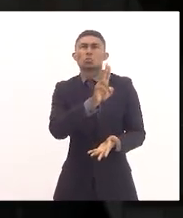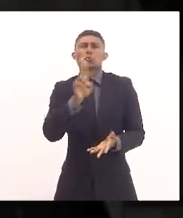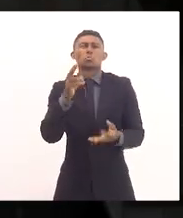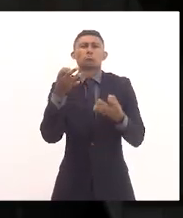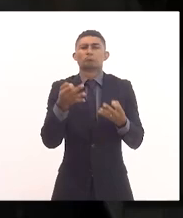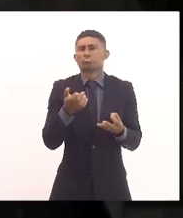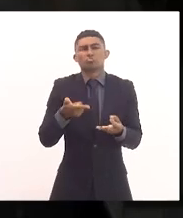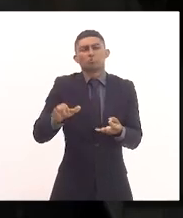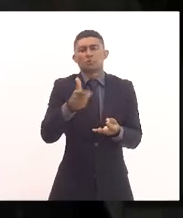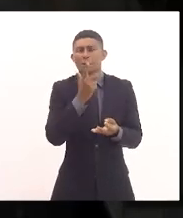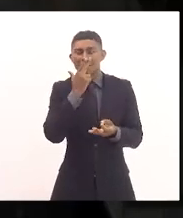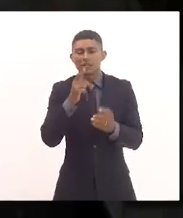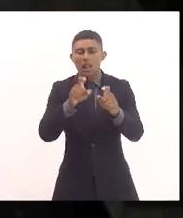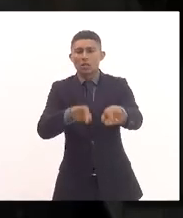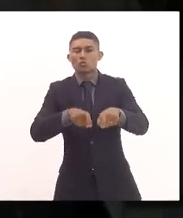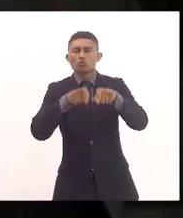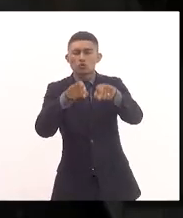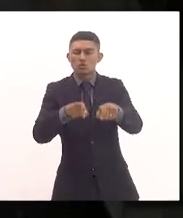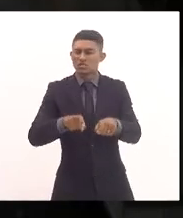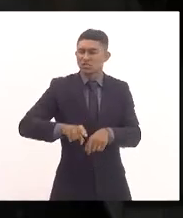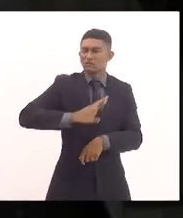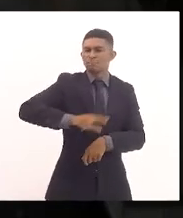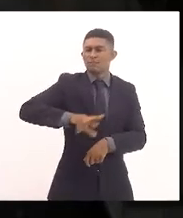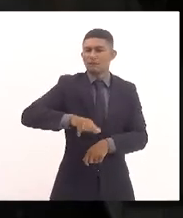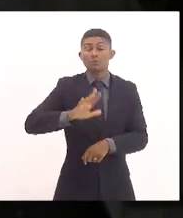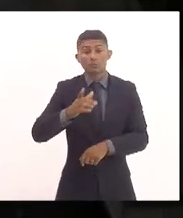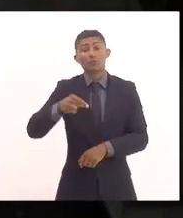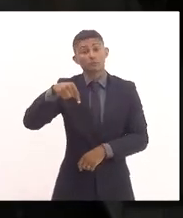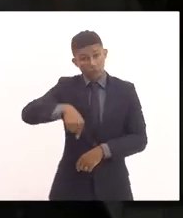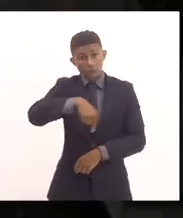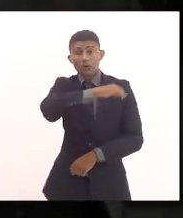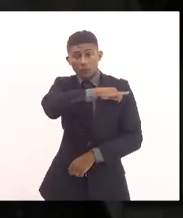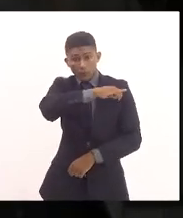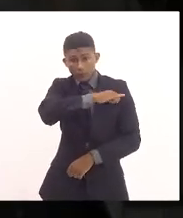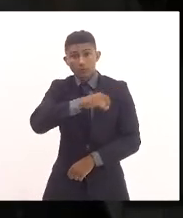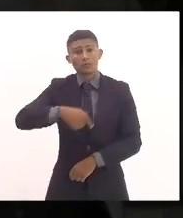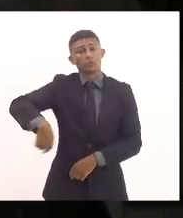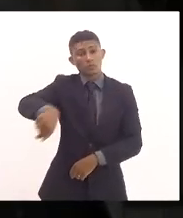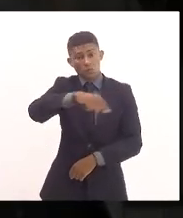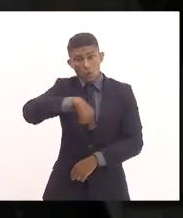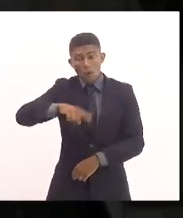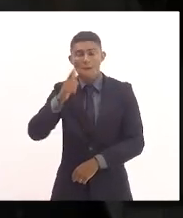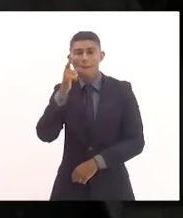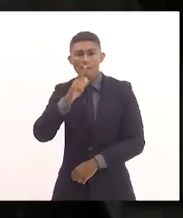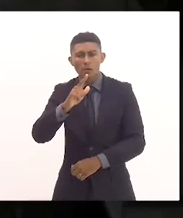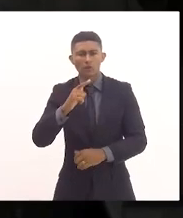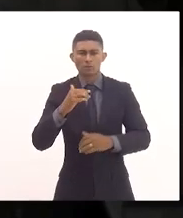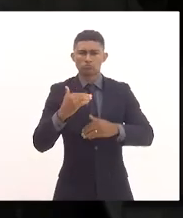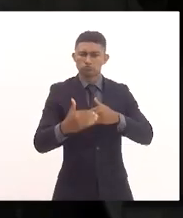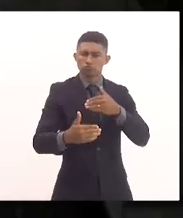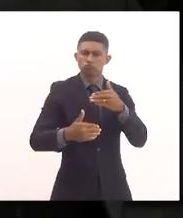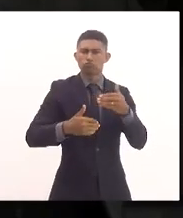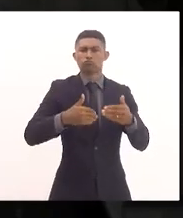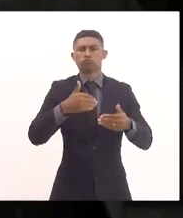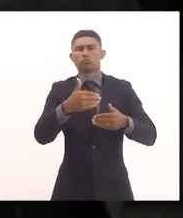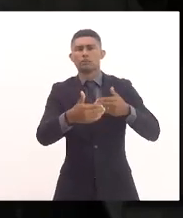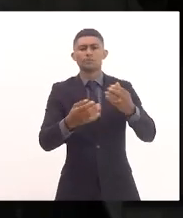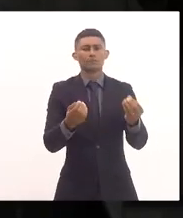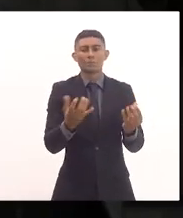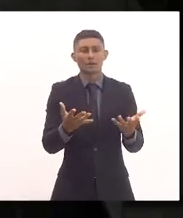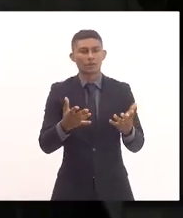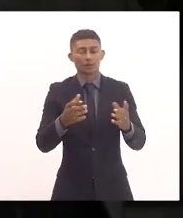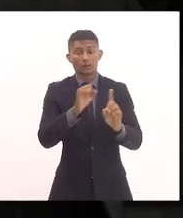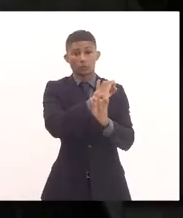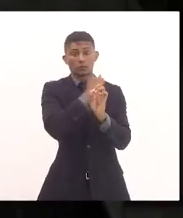agricultura alternativa, nós fomos dando aqui no Rio de Janeiro os primeiros passos para provocar a